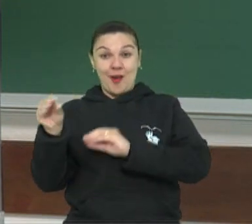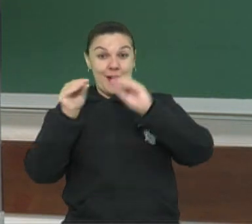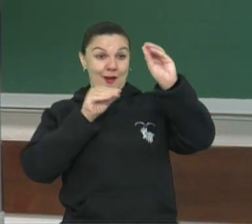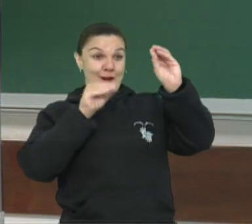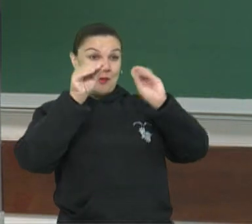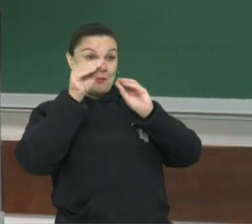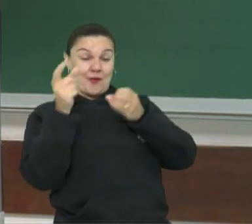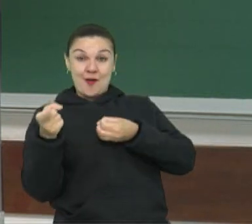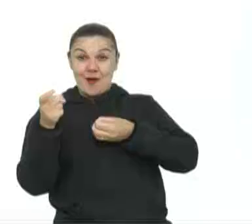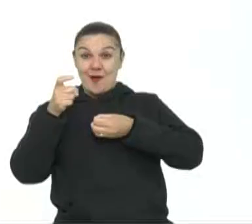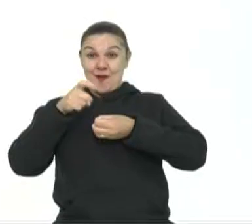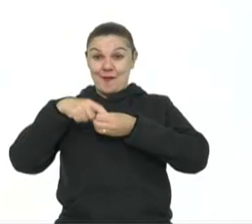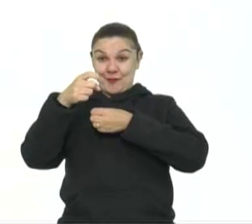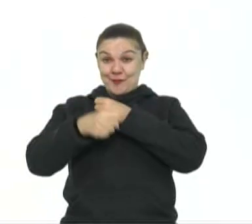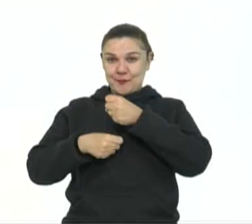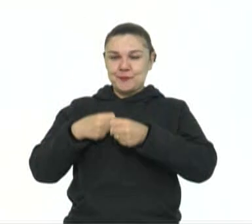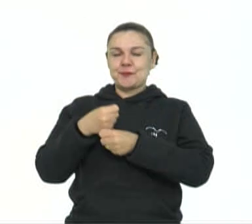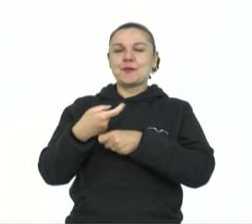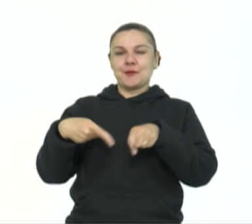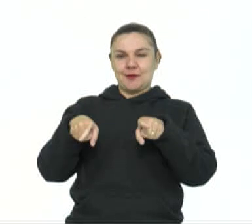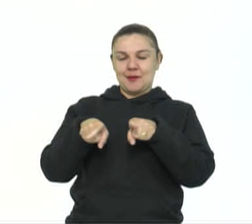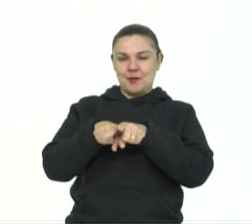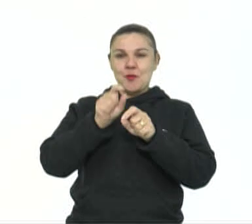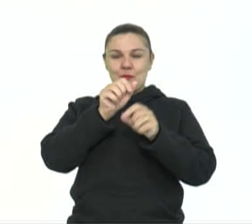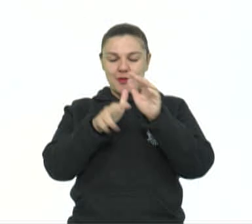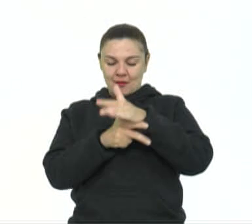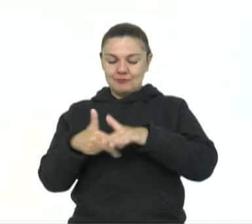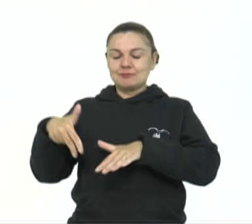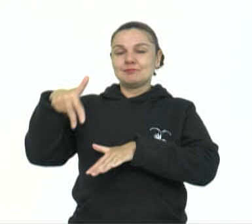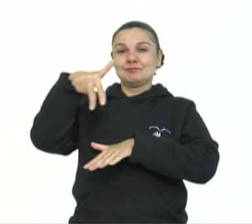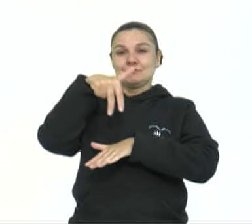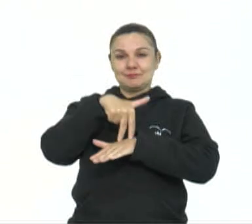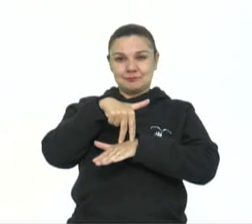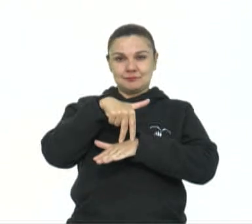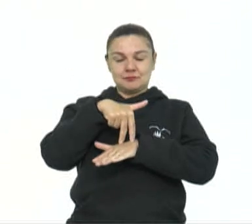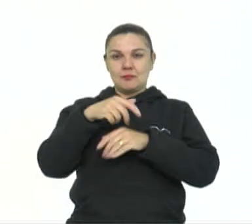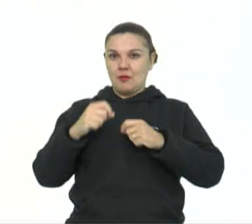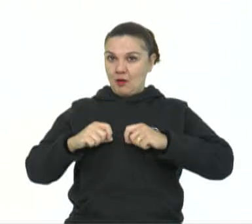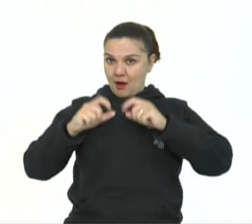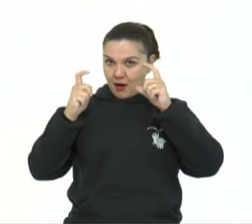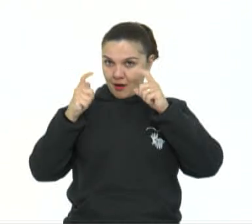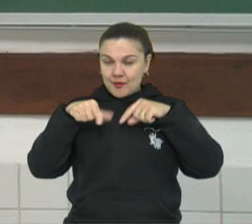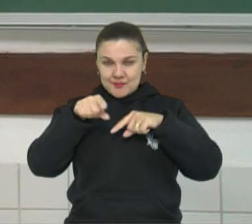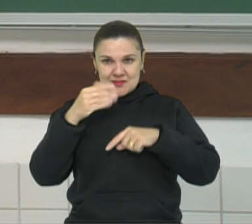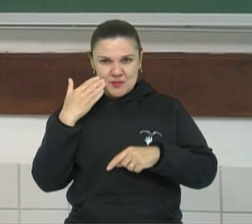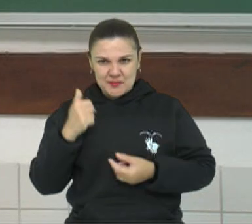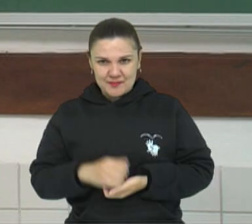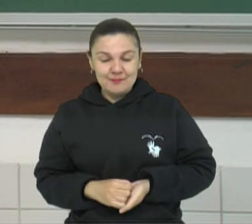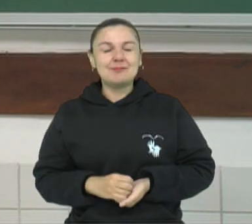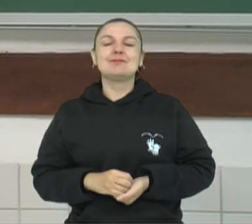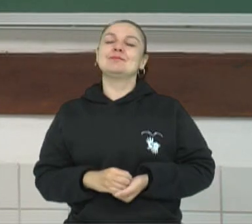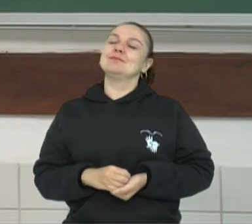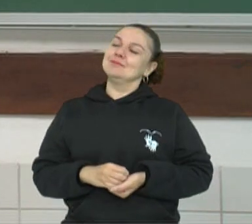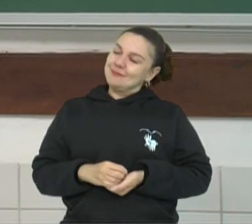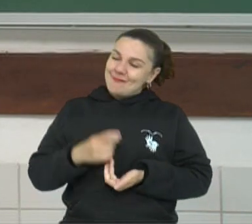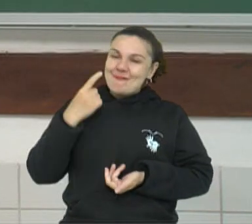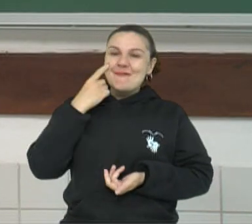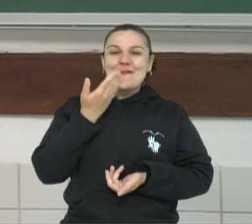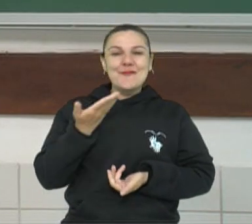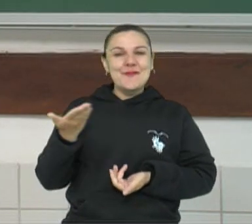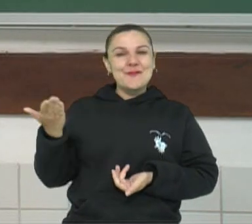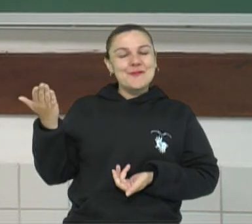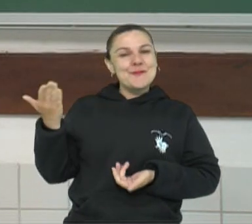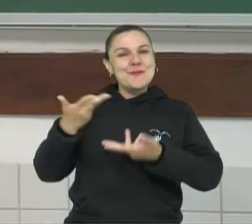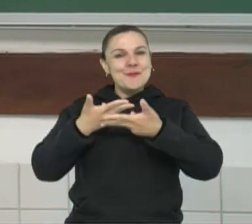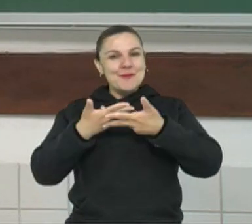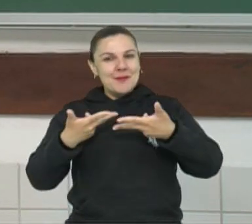que retorna todos os anos, também é um símbolo da ressurreição. Ficou surpreso? Você sabia disso? Viram, gente, quanta coisa a